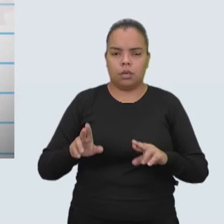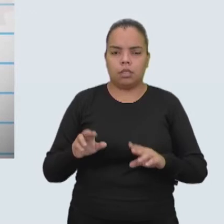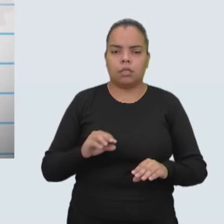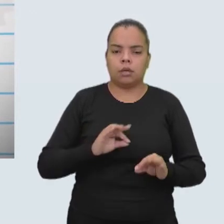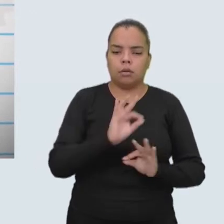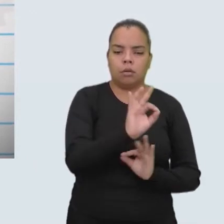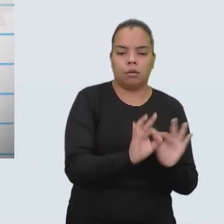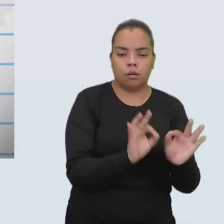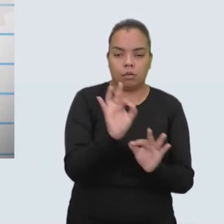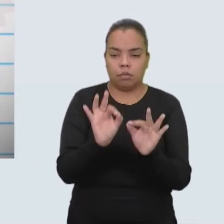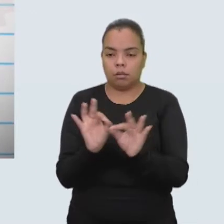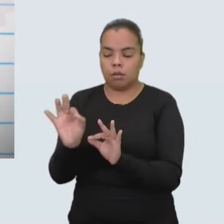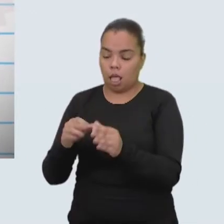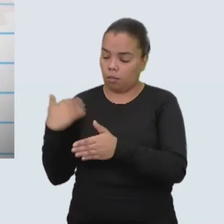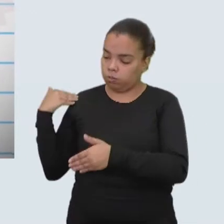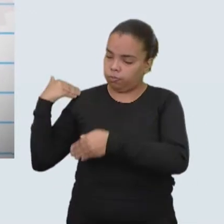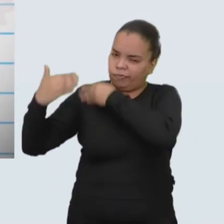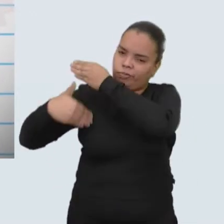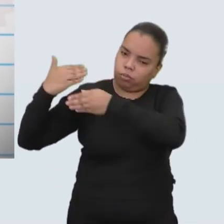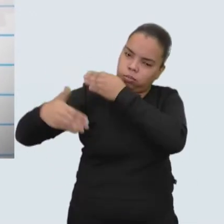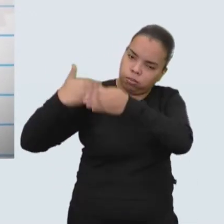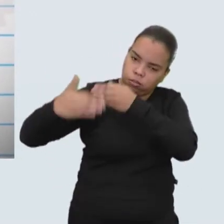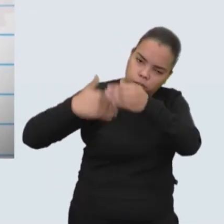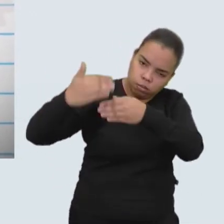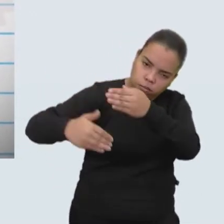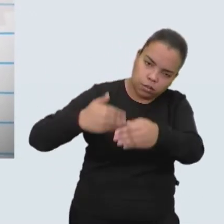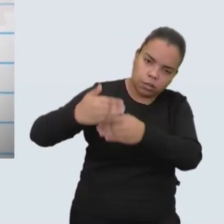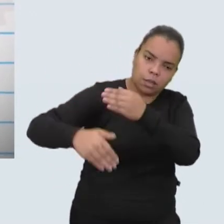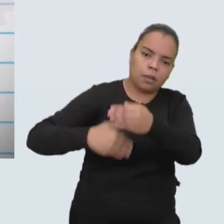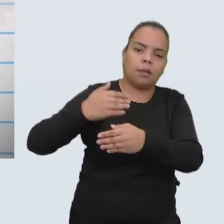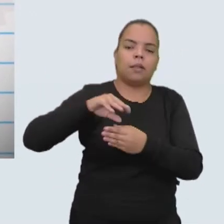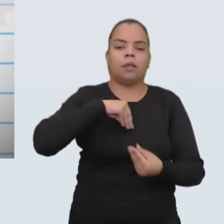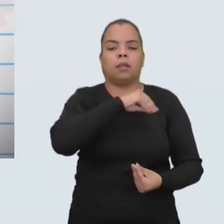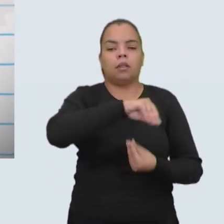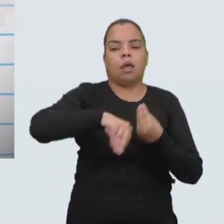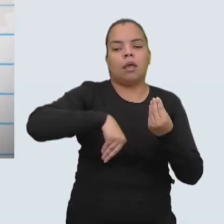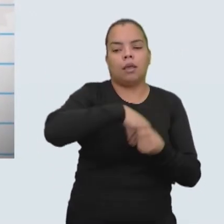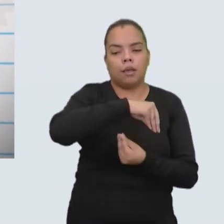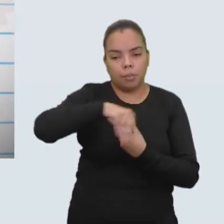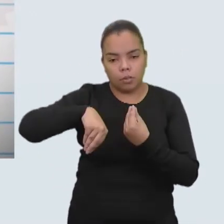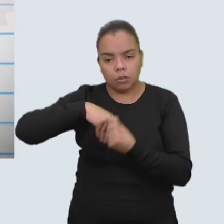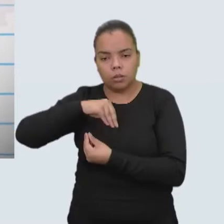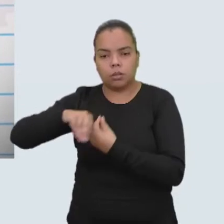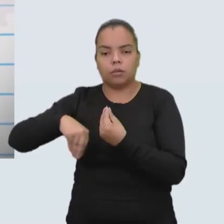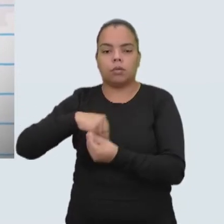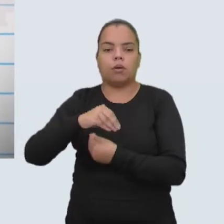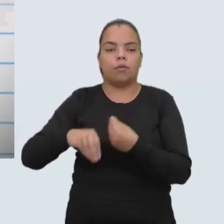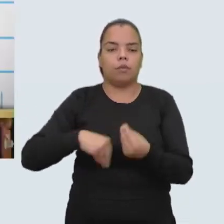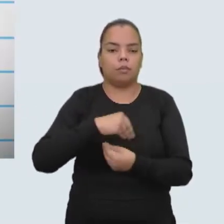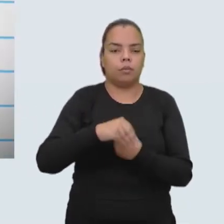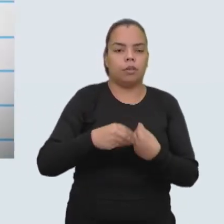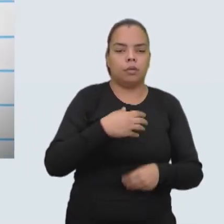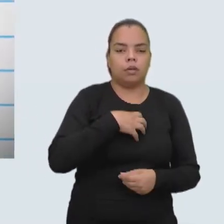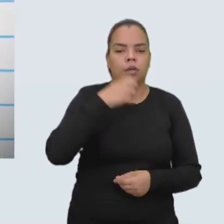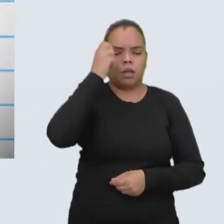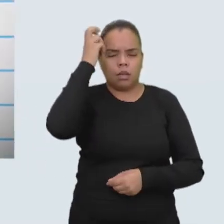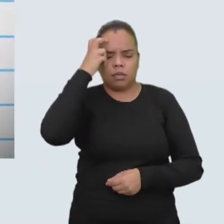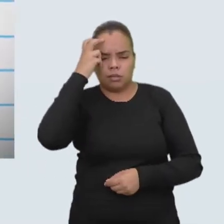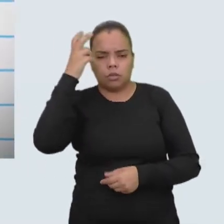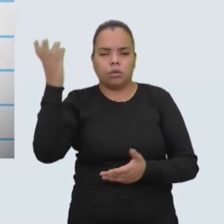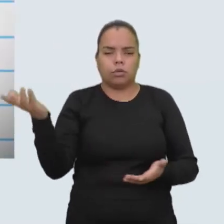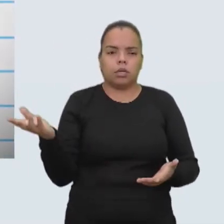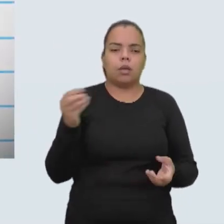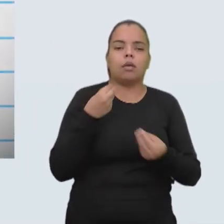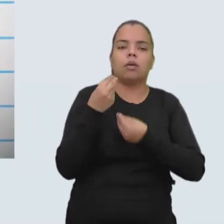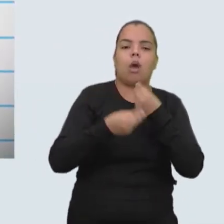longo da história das relações sociais e mudam no decorrer do tempo conforme as diferentes culturas. Mas como dar igualdade